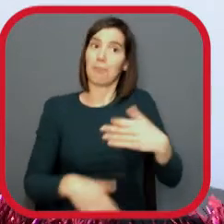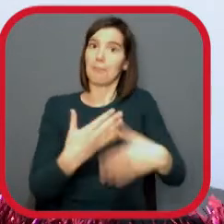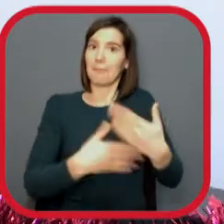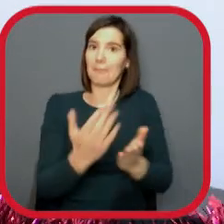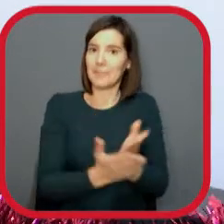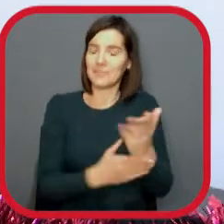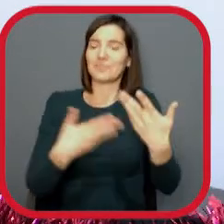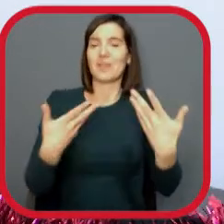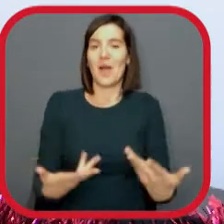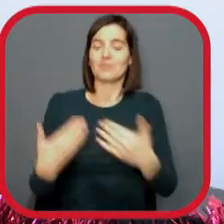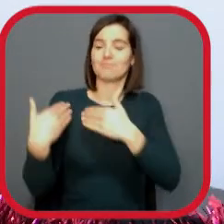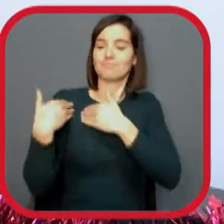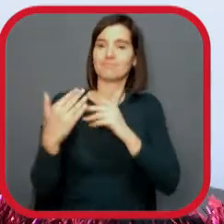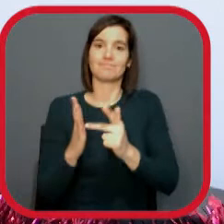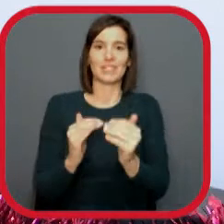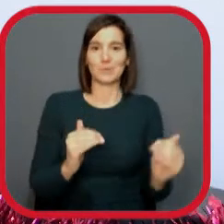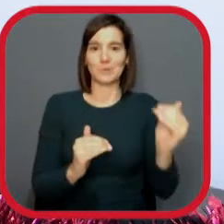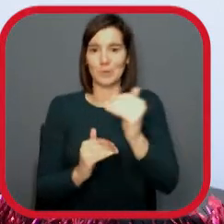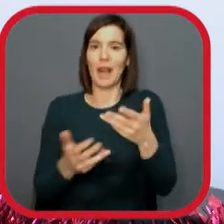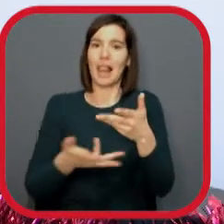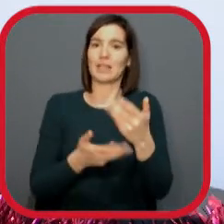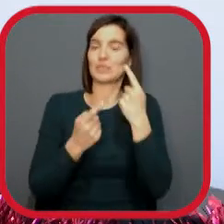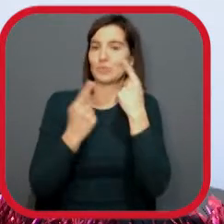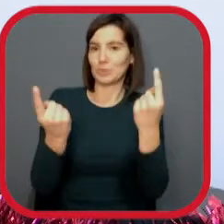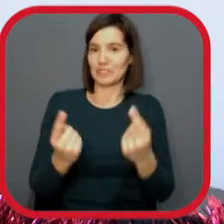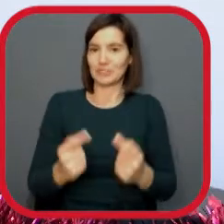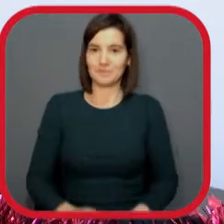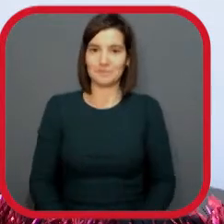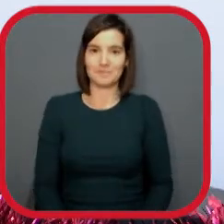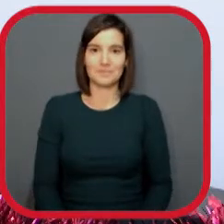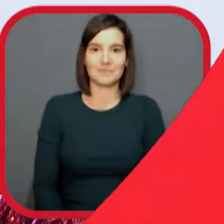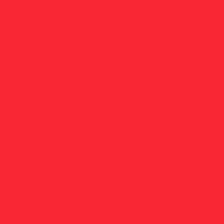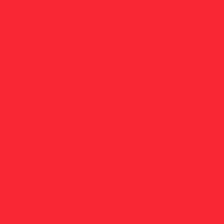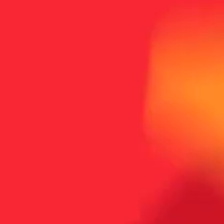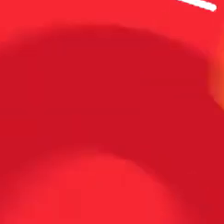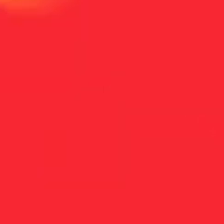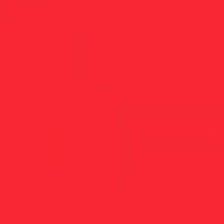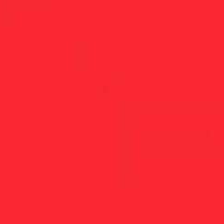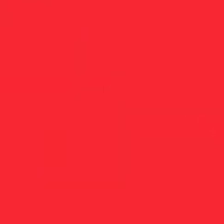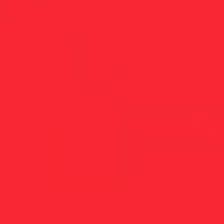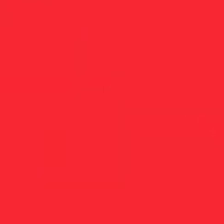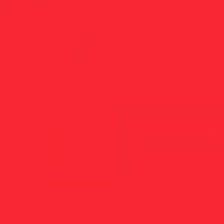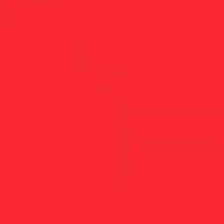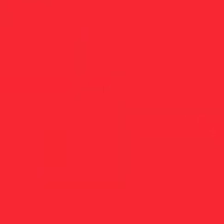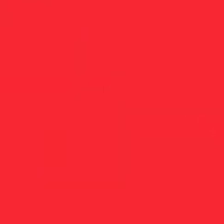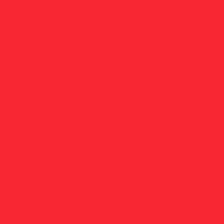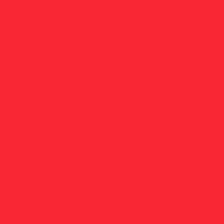e por lá ficou. Atualmente ocupa o cargo de Técnico Superior de Relações Públicas.